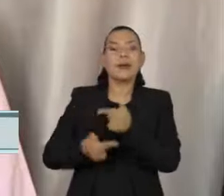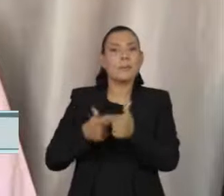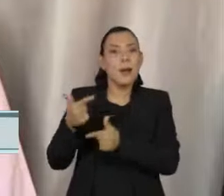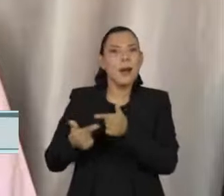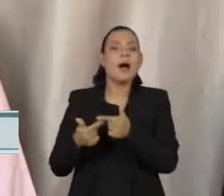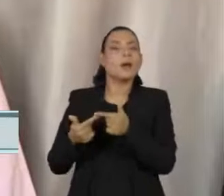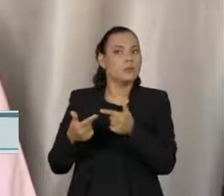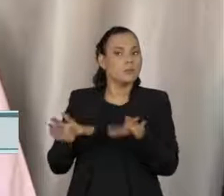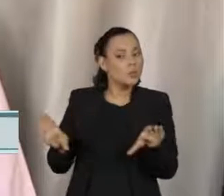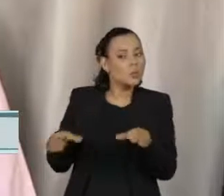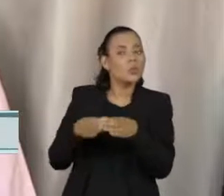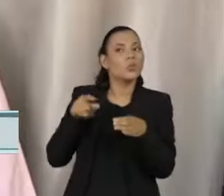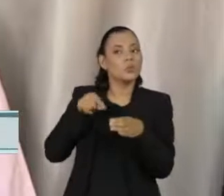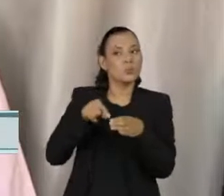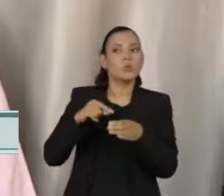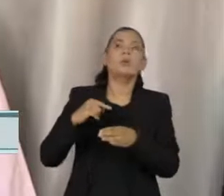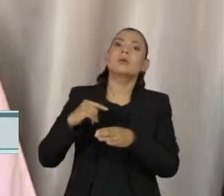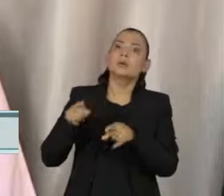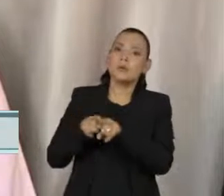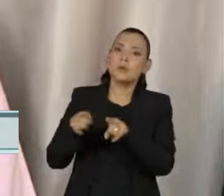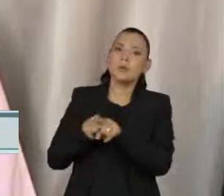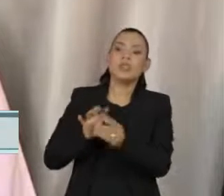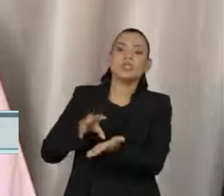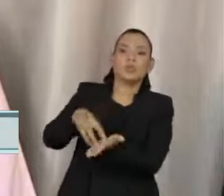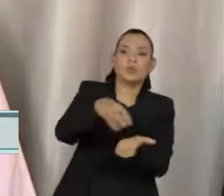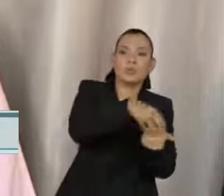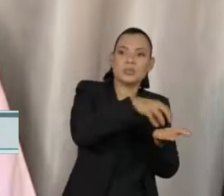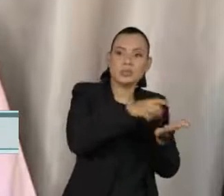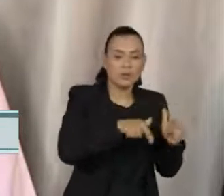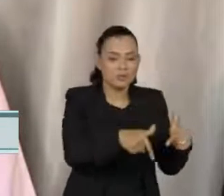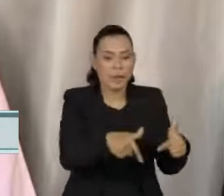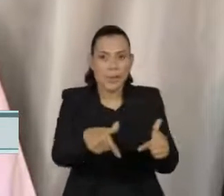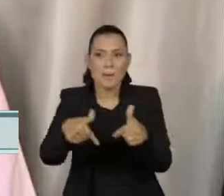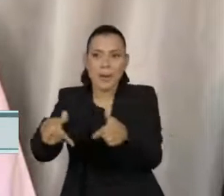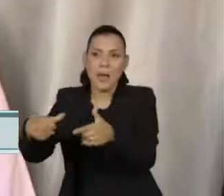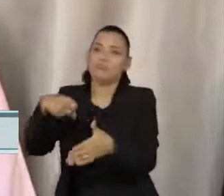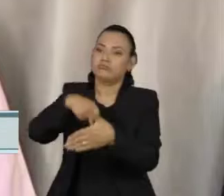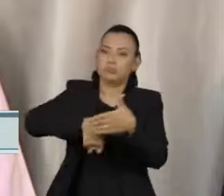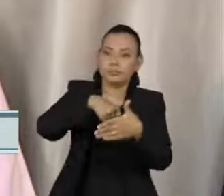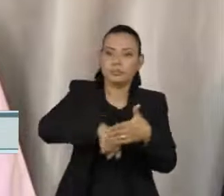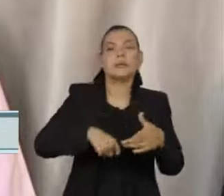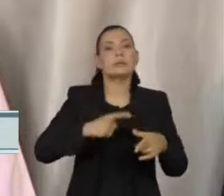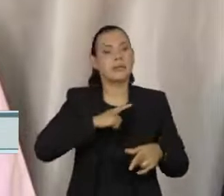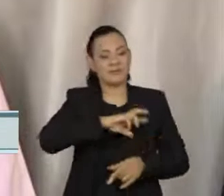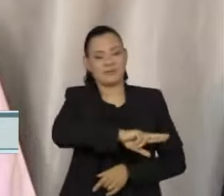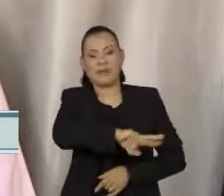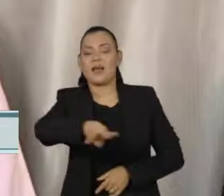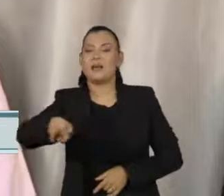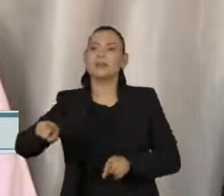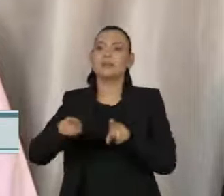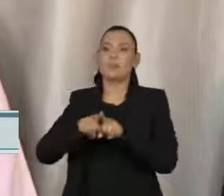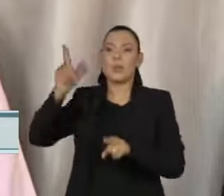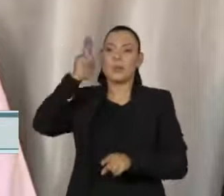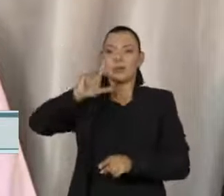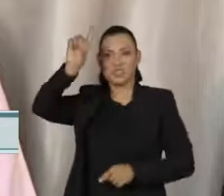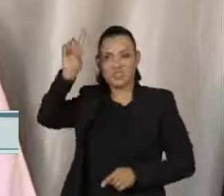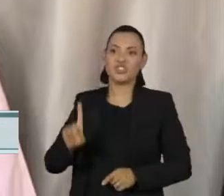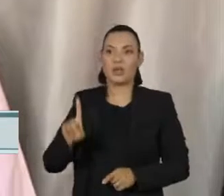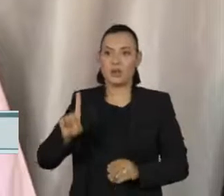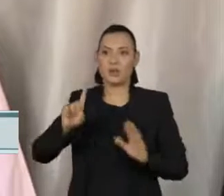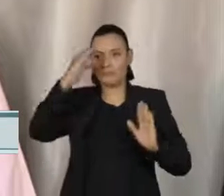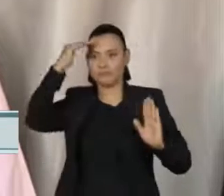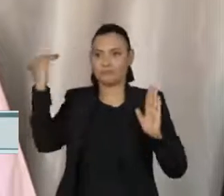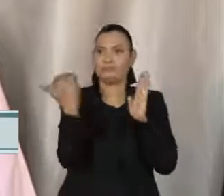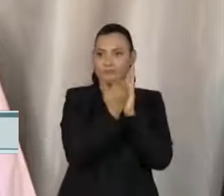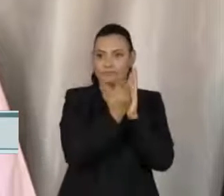ao trabalho desenvolvido pelas entidades que atuam na habilitação, reabilitação e na garantia e defesa de direitos, como o Laramara